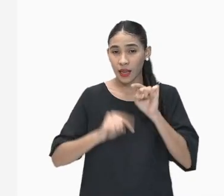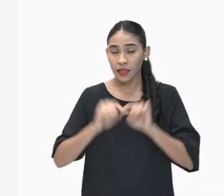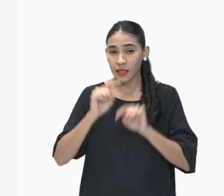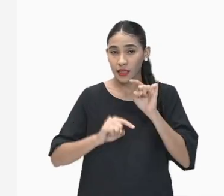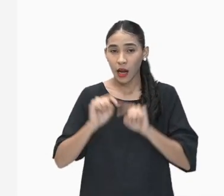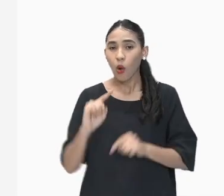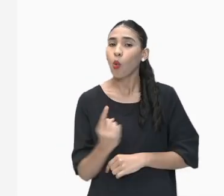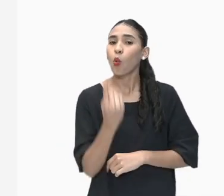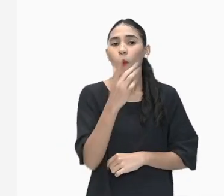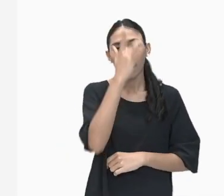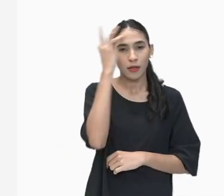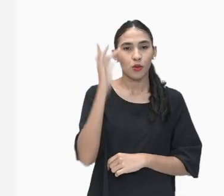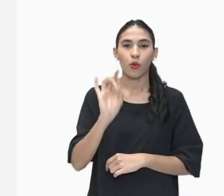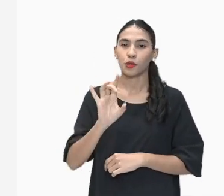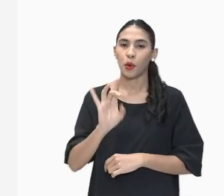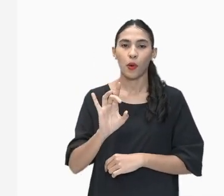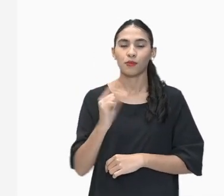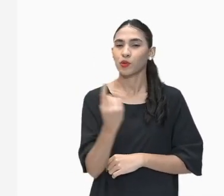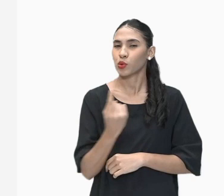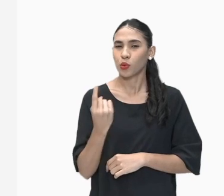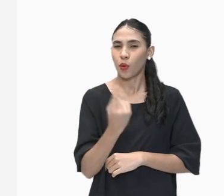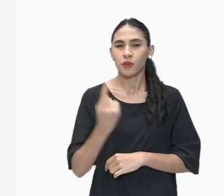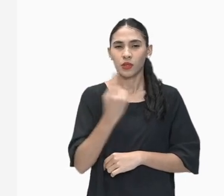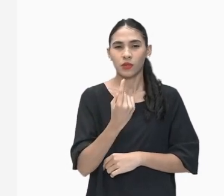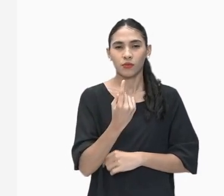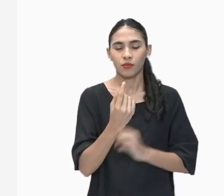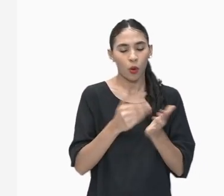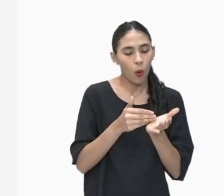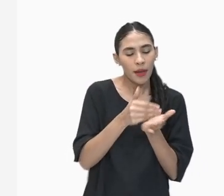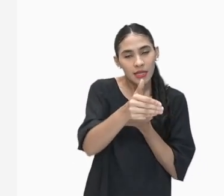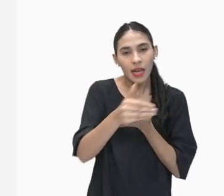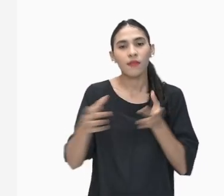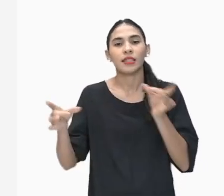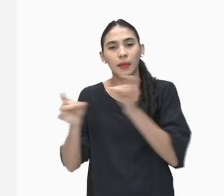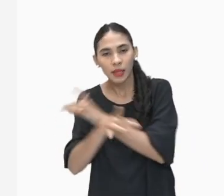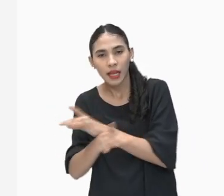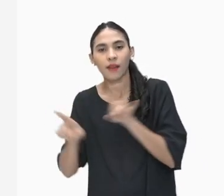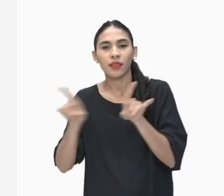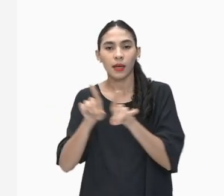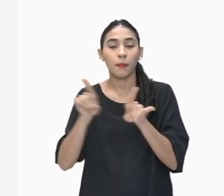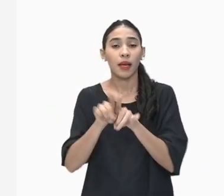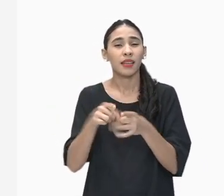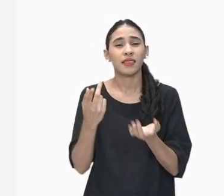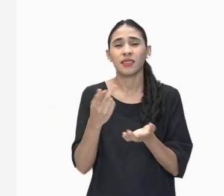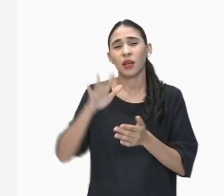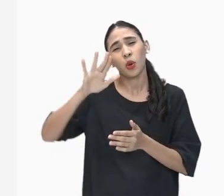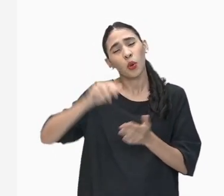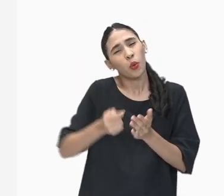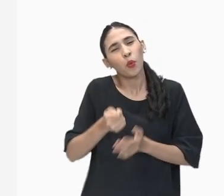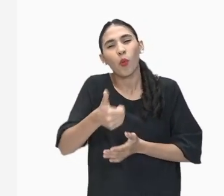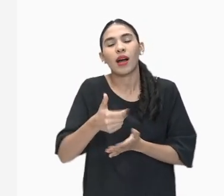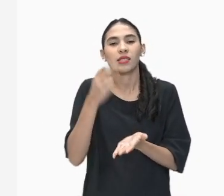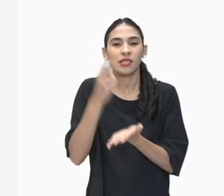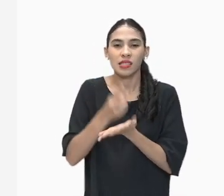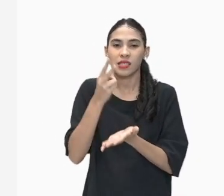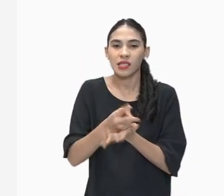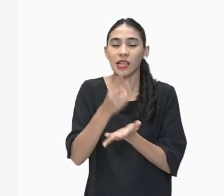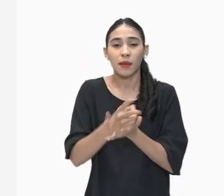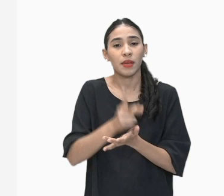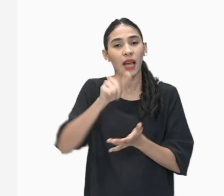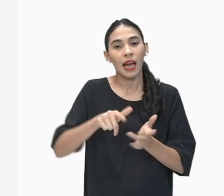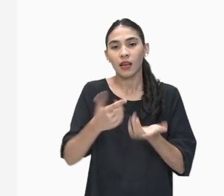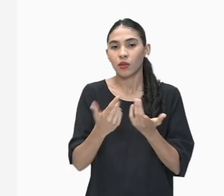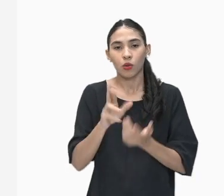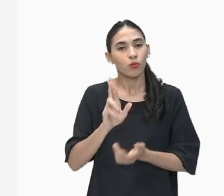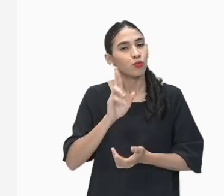um artesão, que começava e terminava o produto. E quase sempre, né, era o mestre, né, o dono